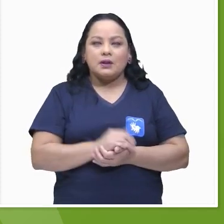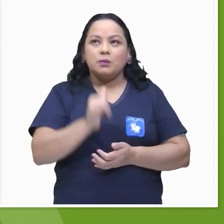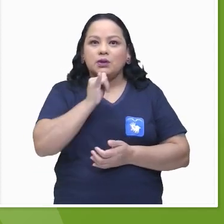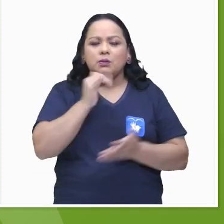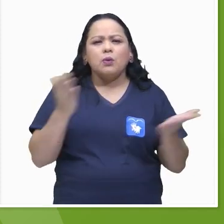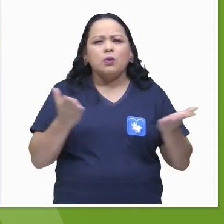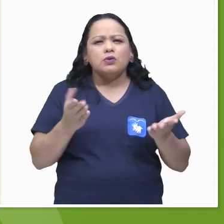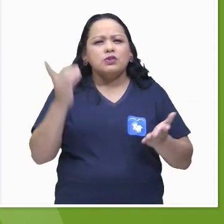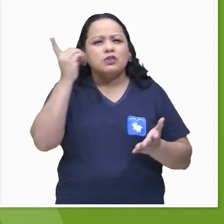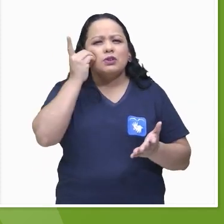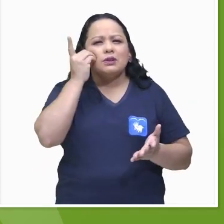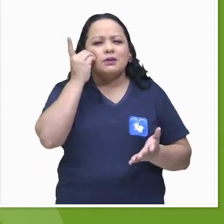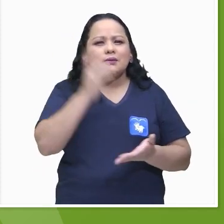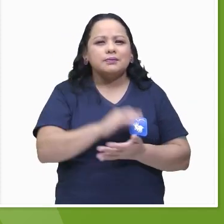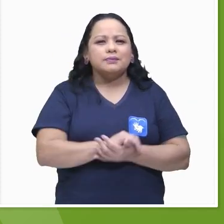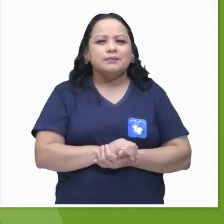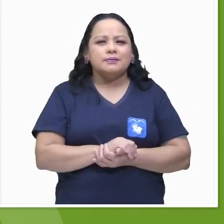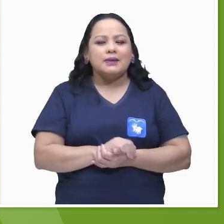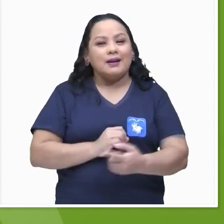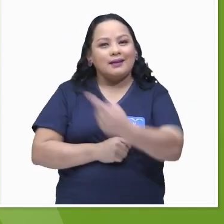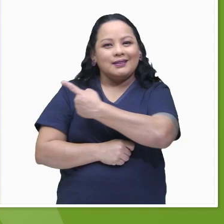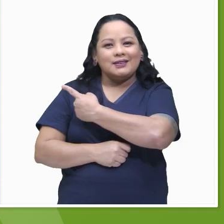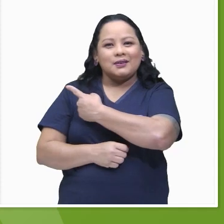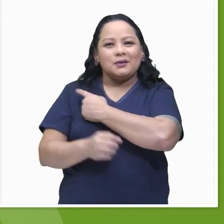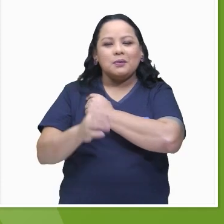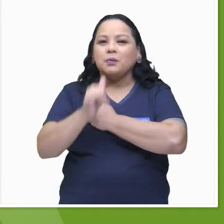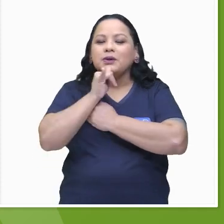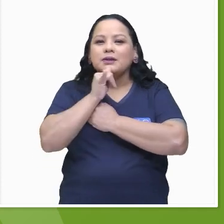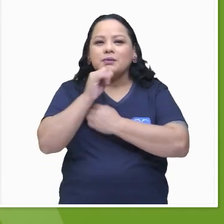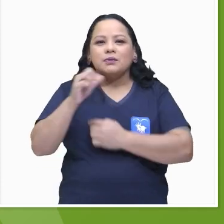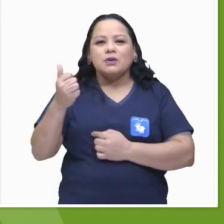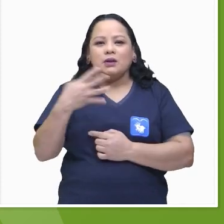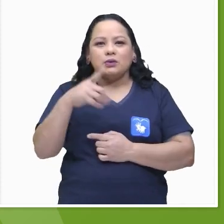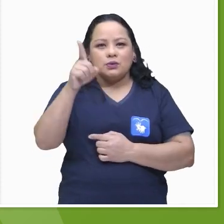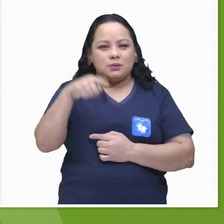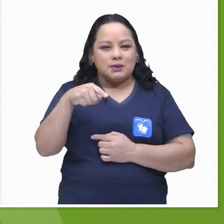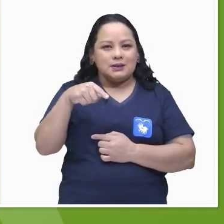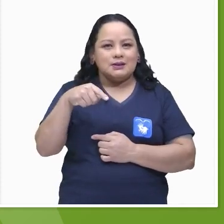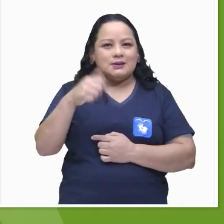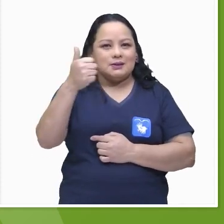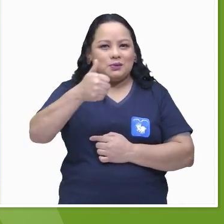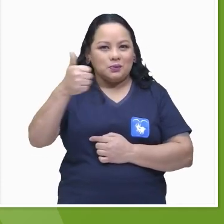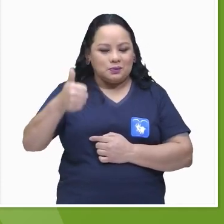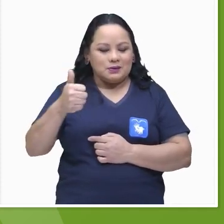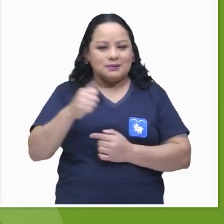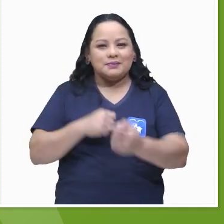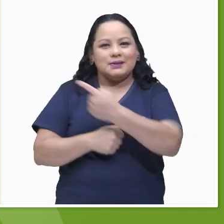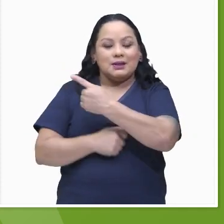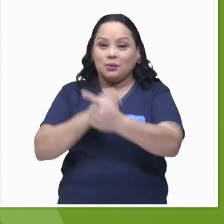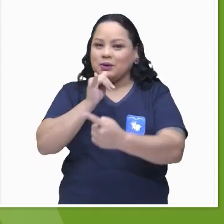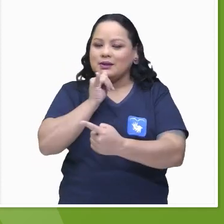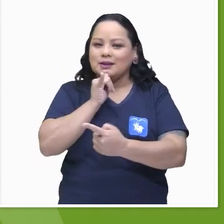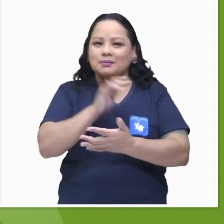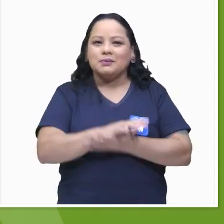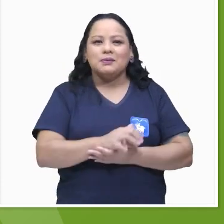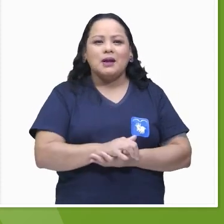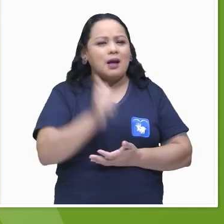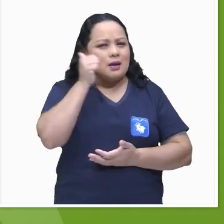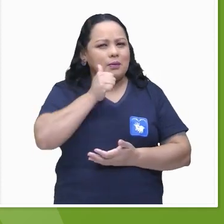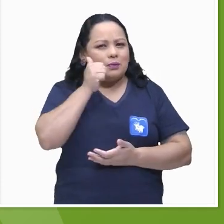colocar aqui 14 do 11, né? Então, 14/11 a pessoa